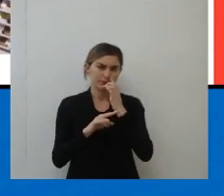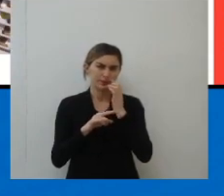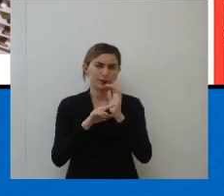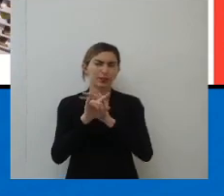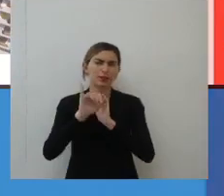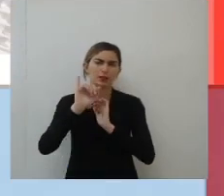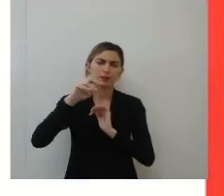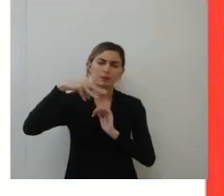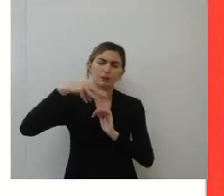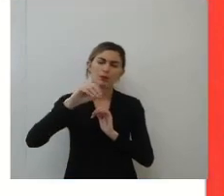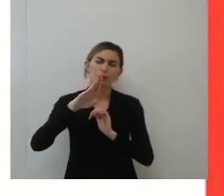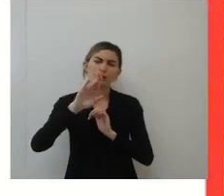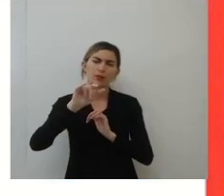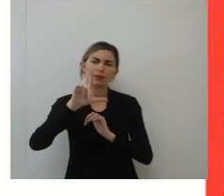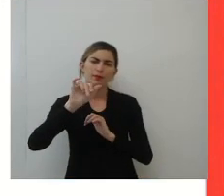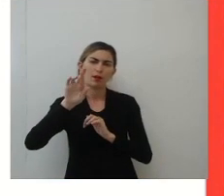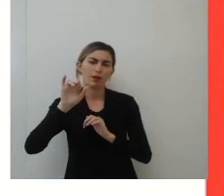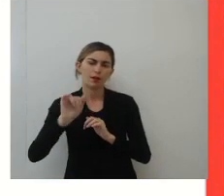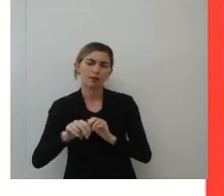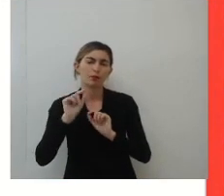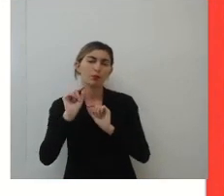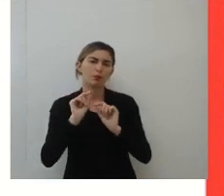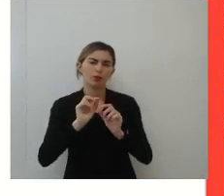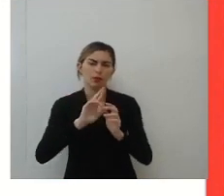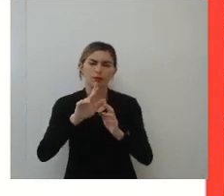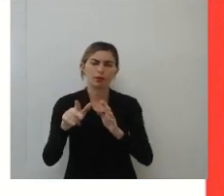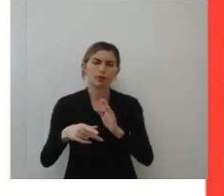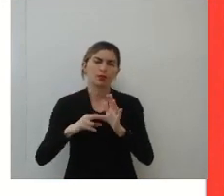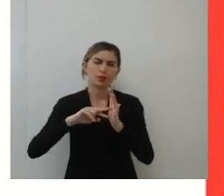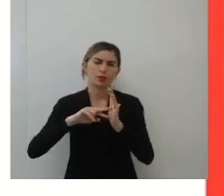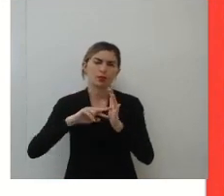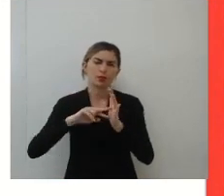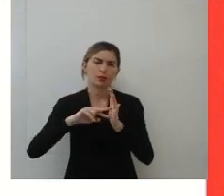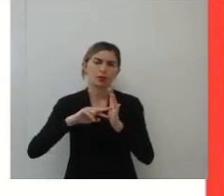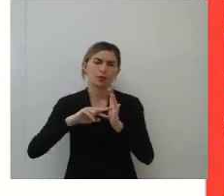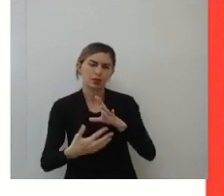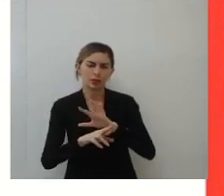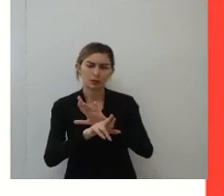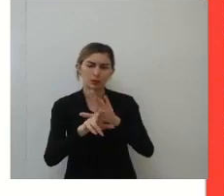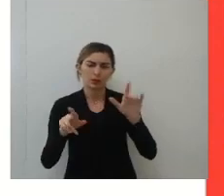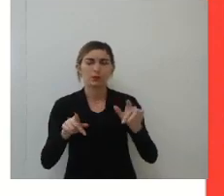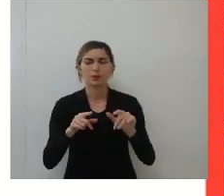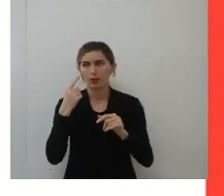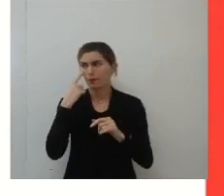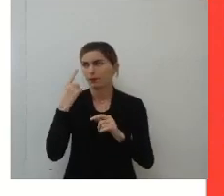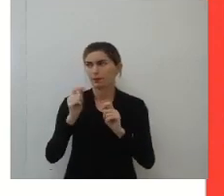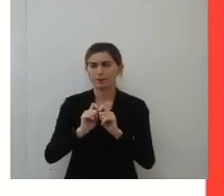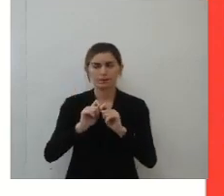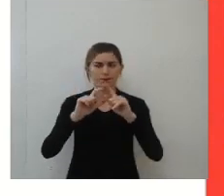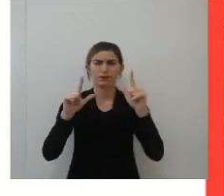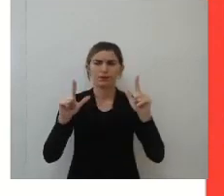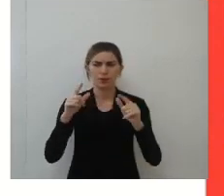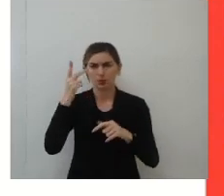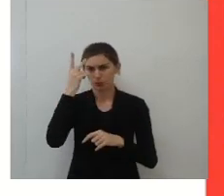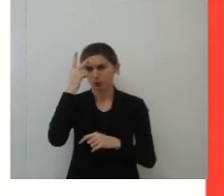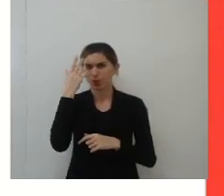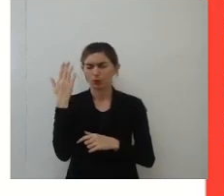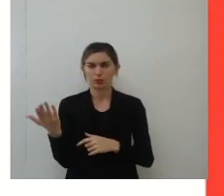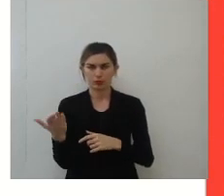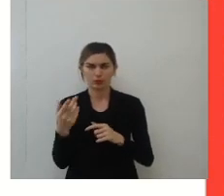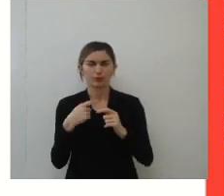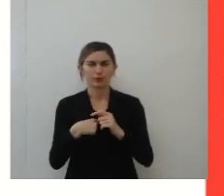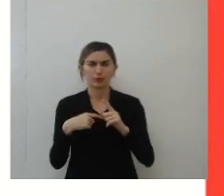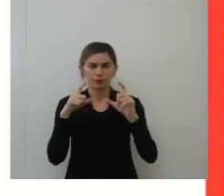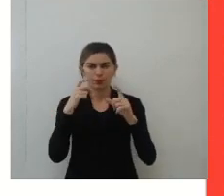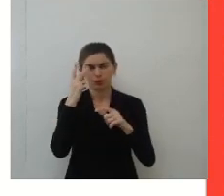especulação imobiliária vai estar dotada de significados e características. Aí na imagem, né, isso é São Paulo, a gente